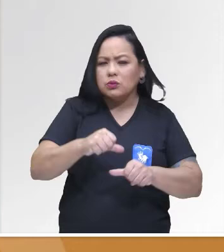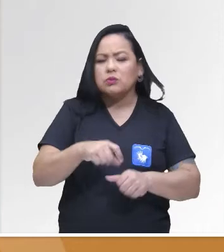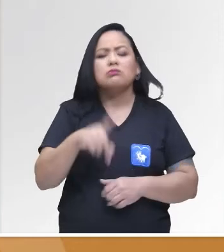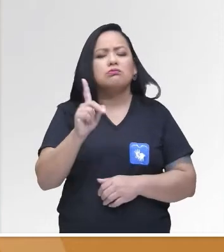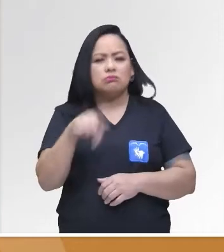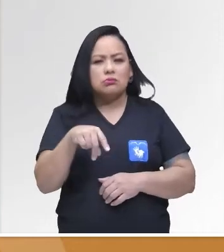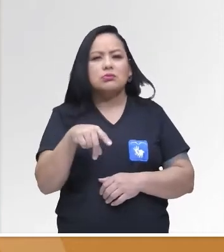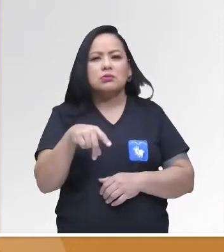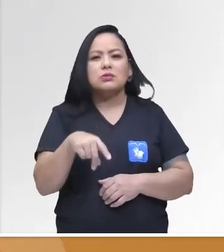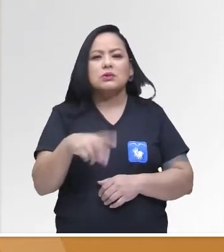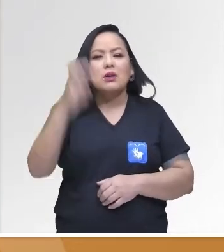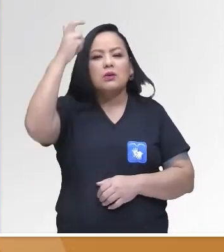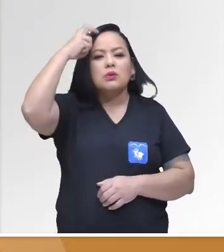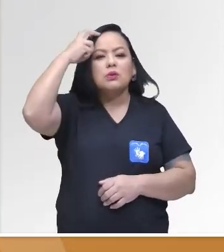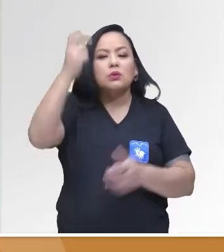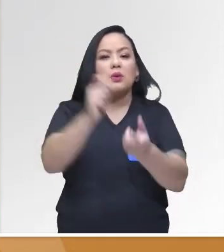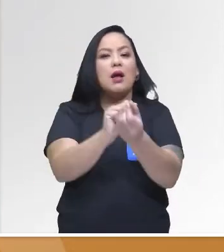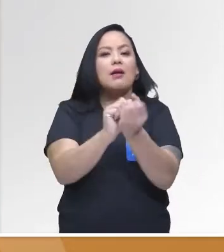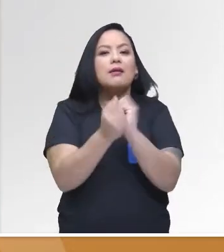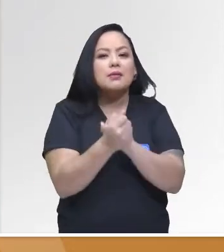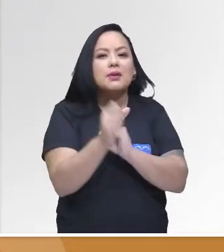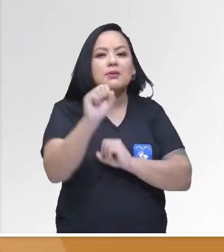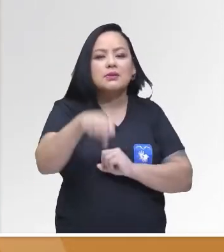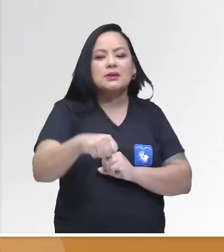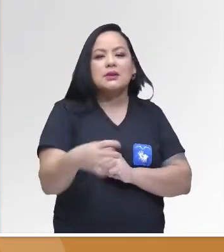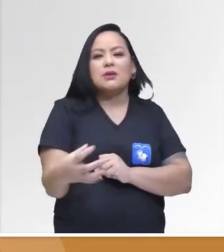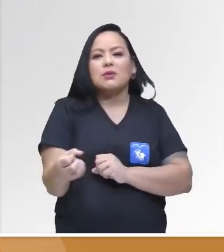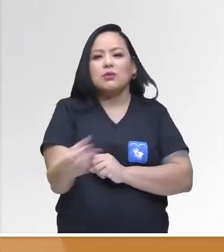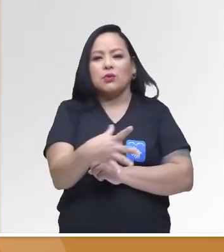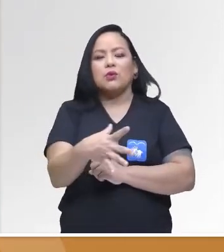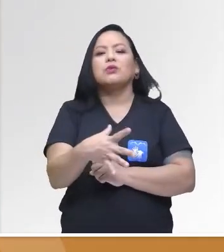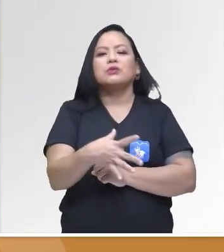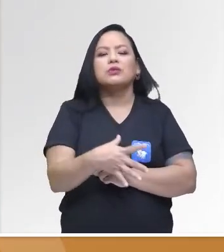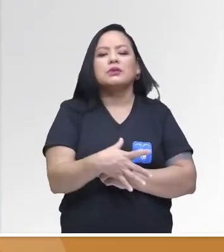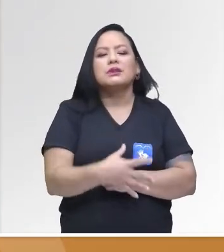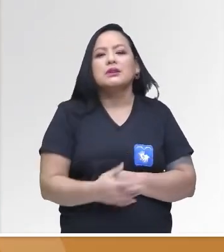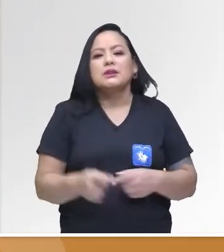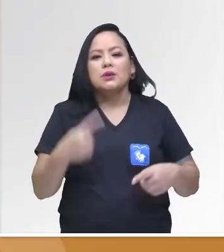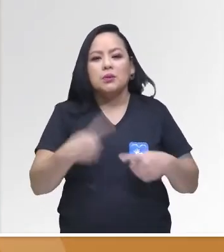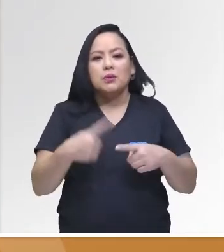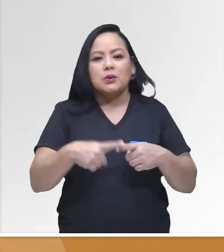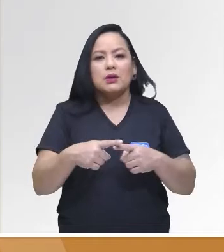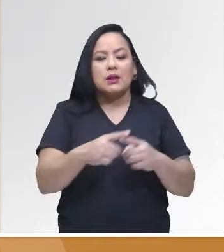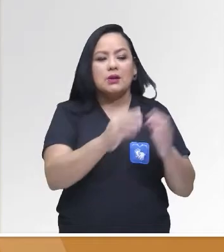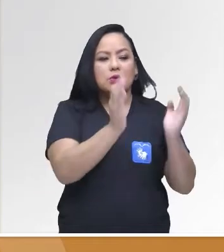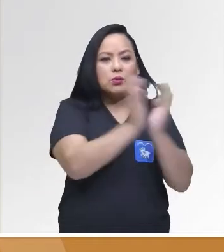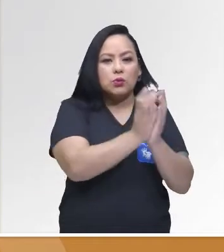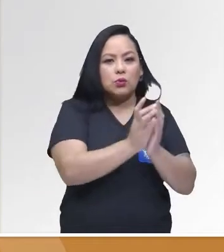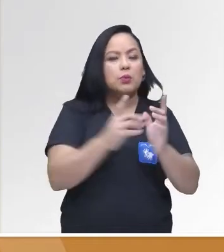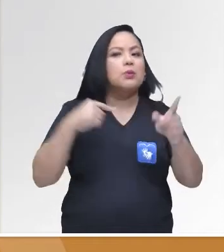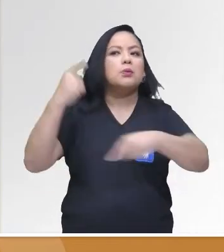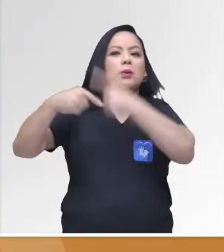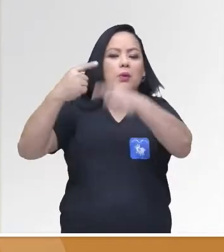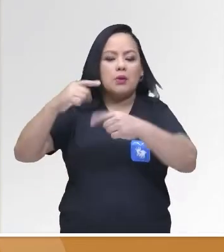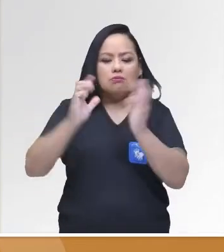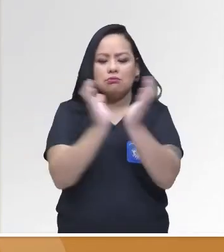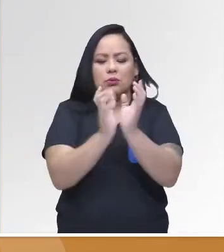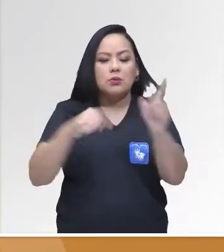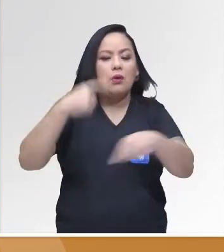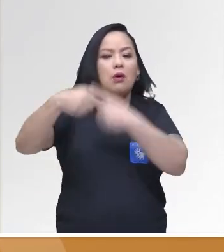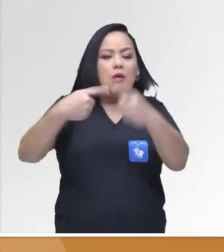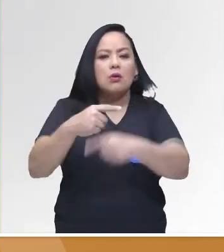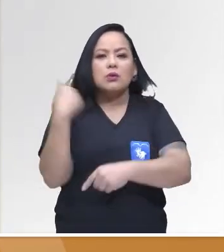Provavelmente, ela se adaptou aos novos tempos e de uma geração para outra, nós iremos